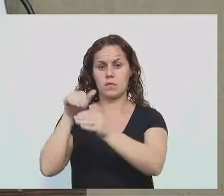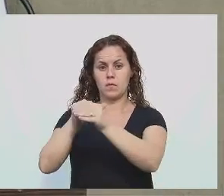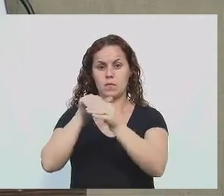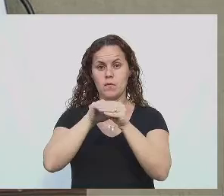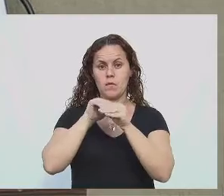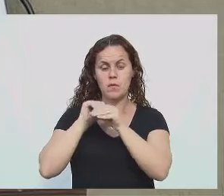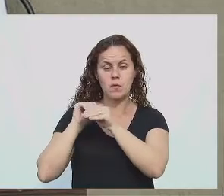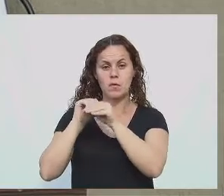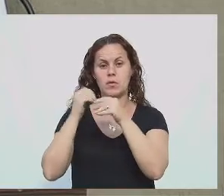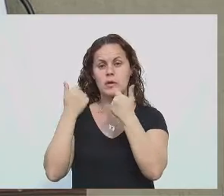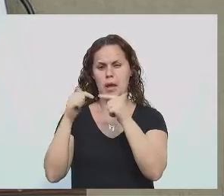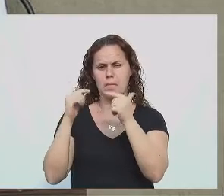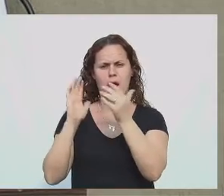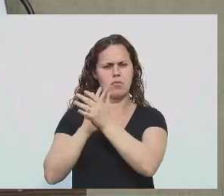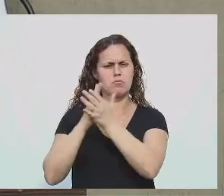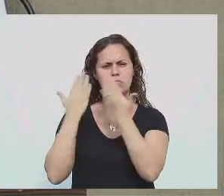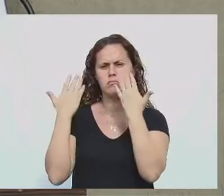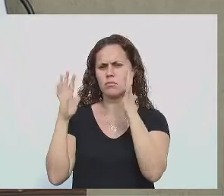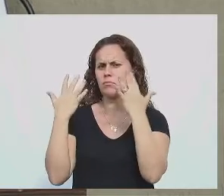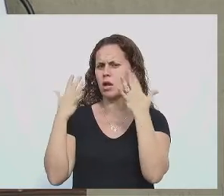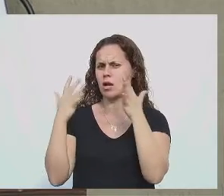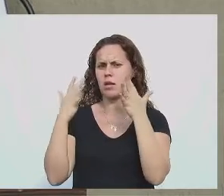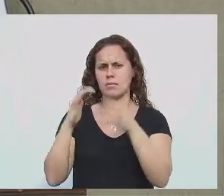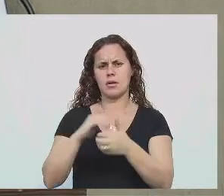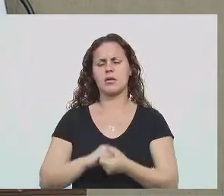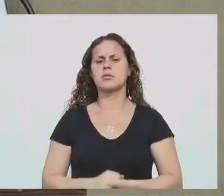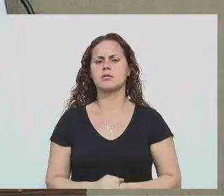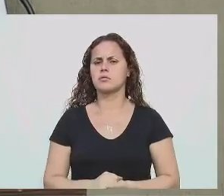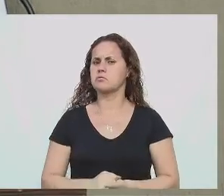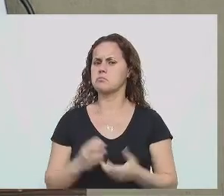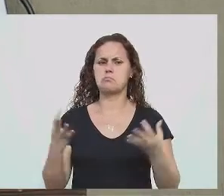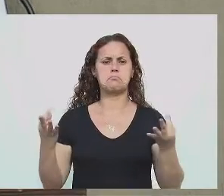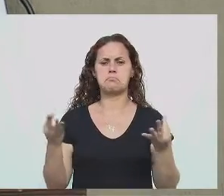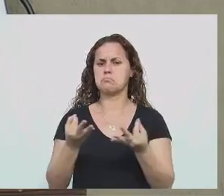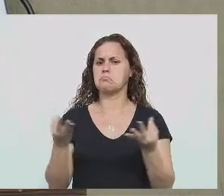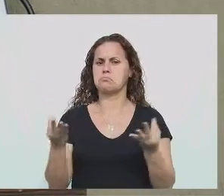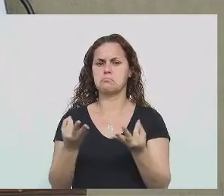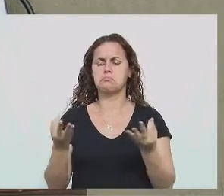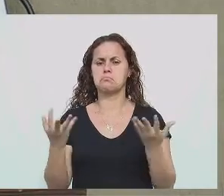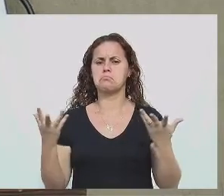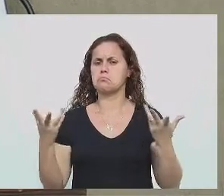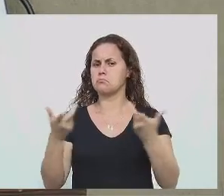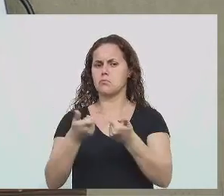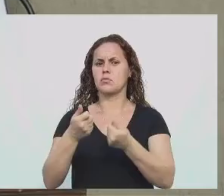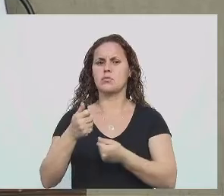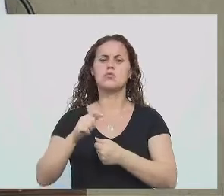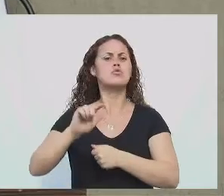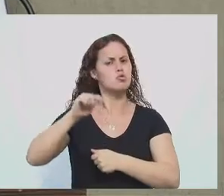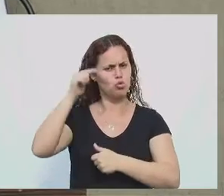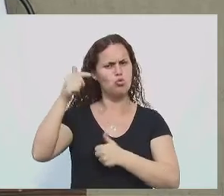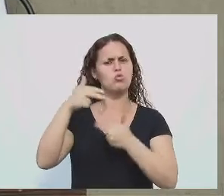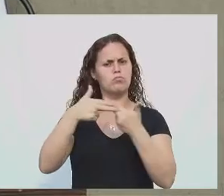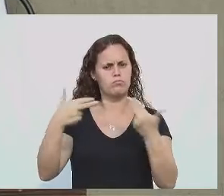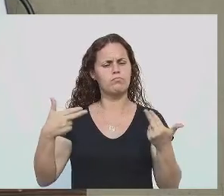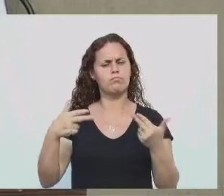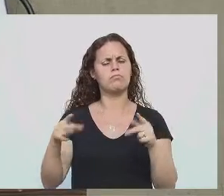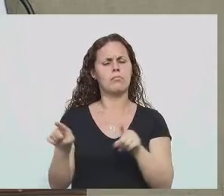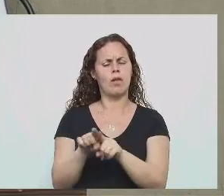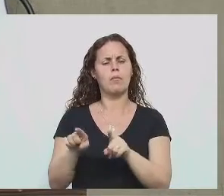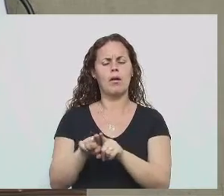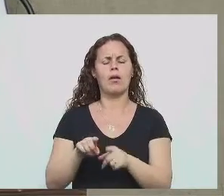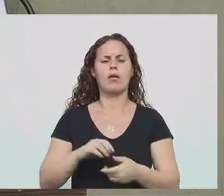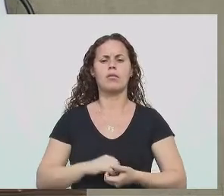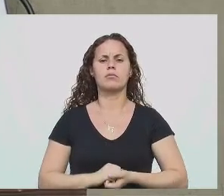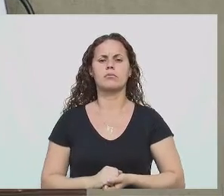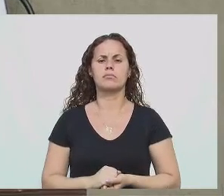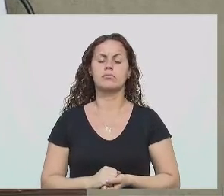parabenizá-lo mesmo pelos trabalhos aí que foi, né, brilhante. Assim como os demais, né? Senhor